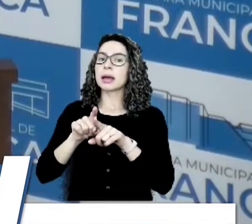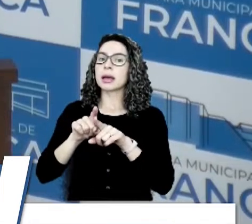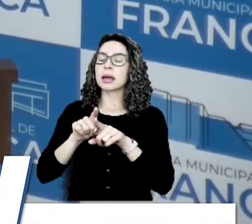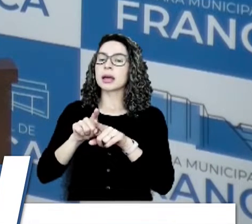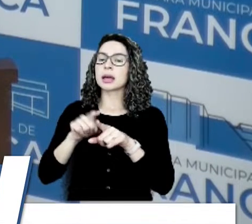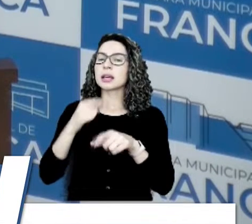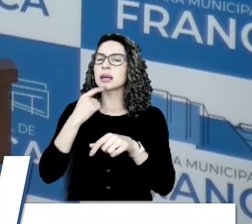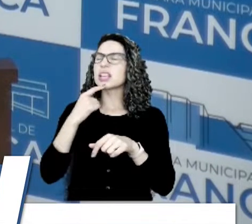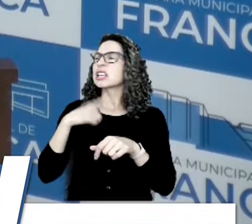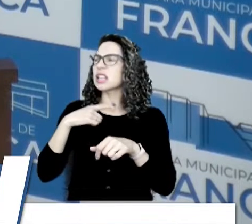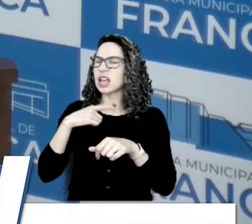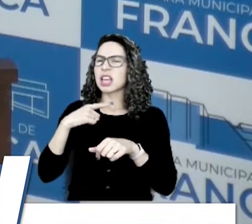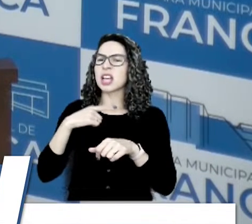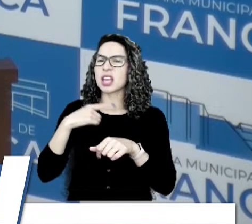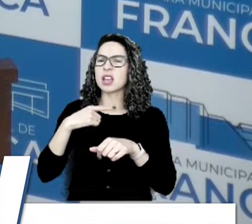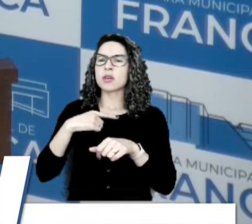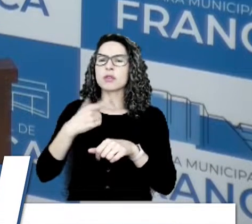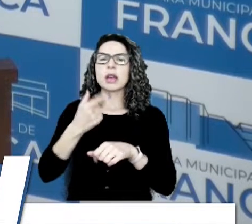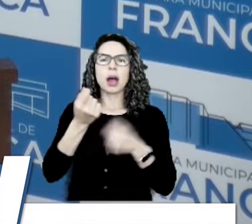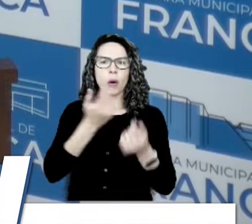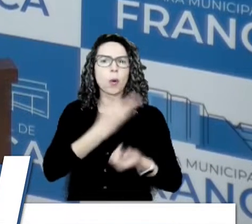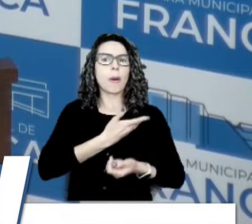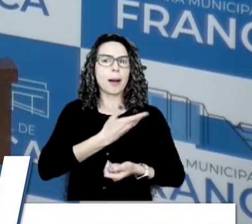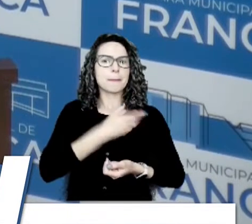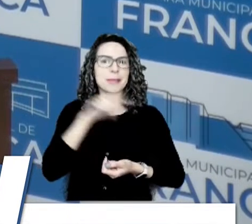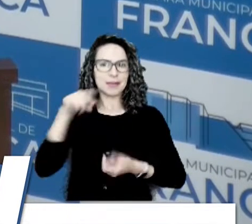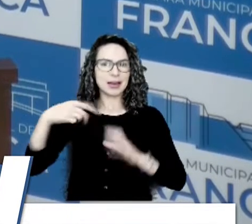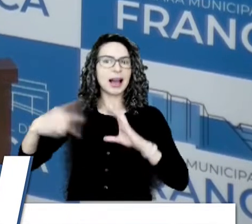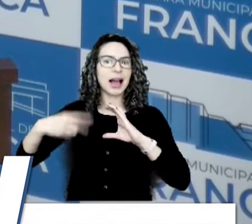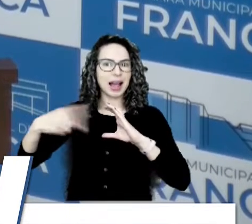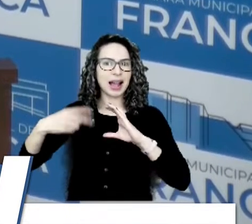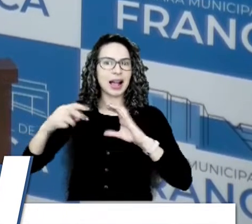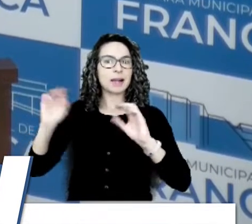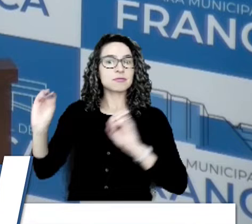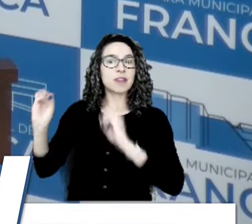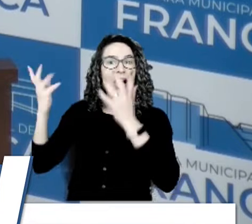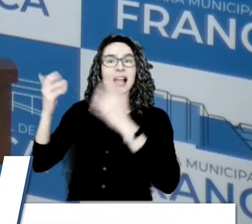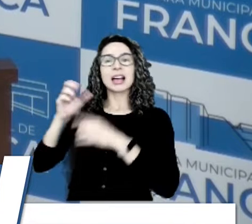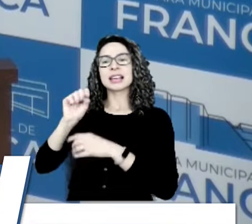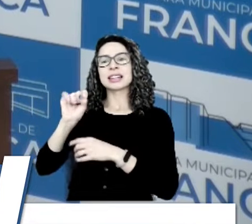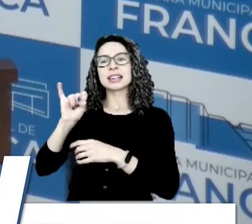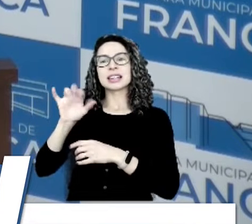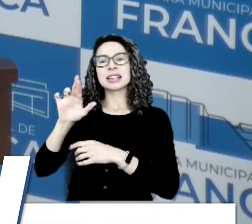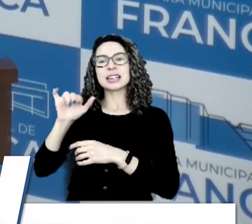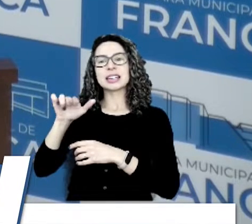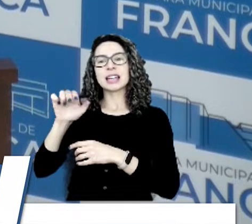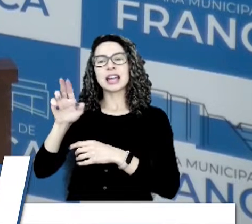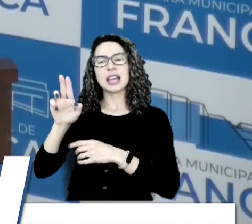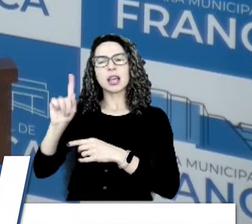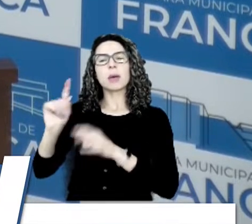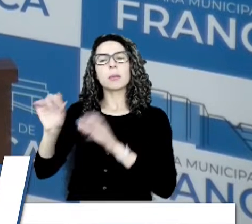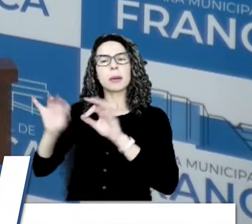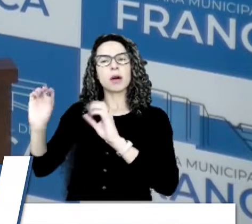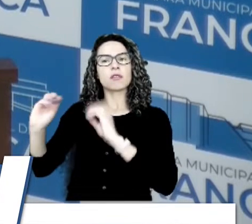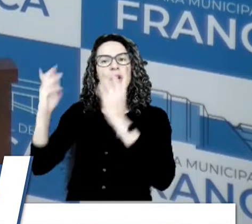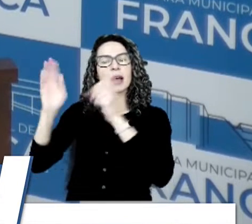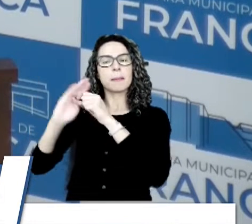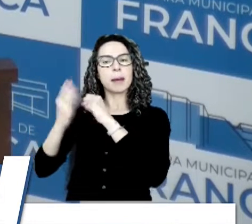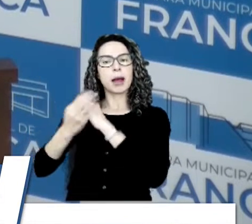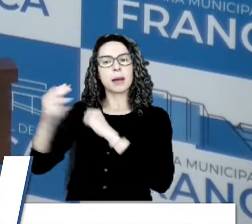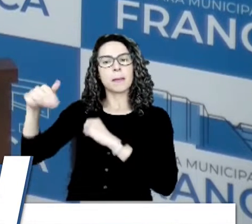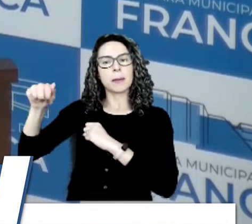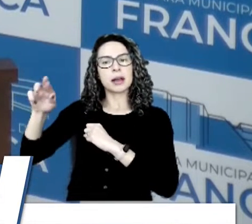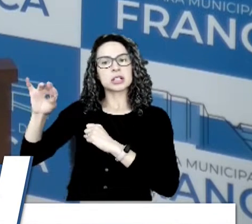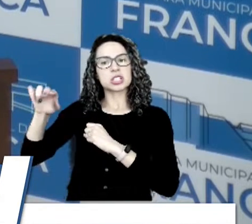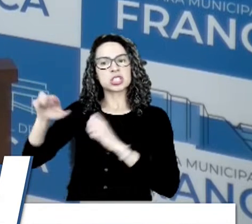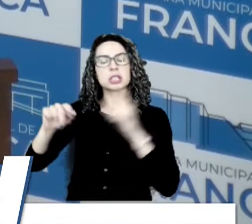nós tivemos companheiros aqui da Câmara que fizeram festas, o Cirineu junto com a equipe dele lá no Jardim Martins, nós tivemos a